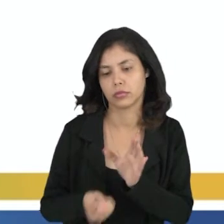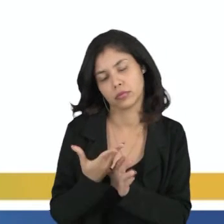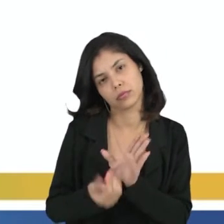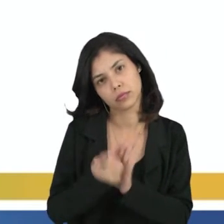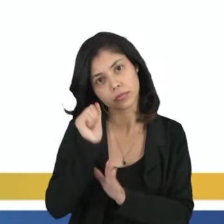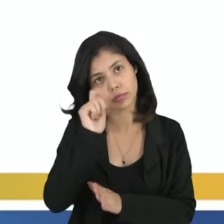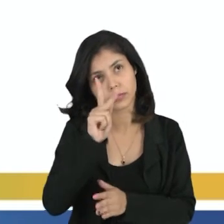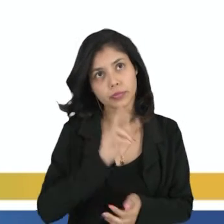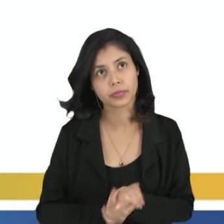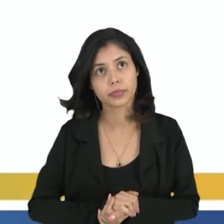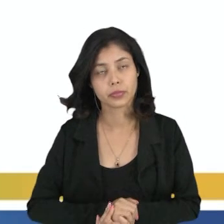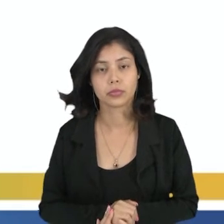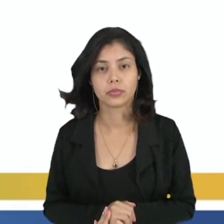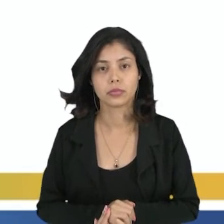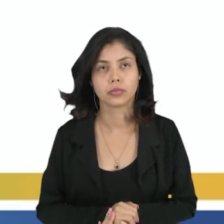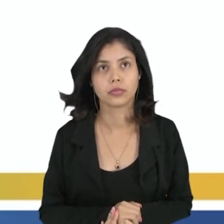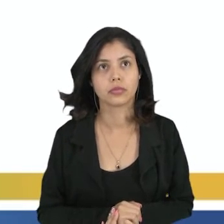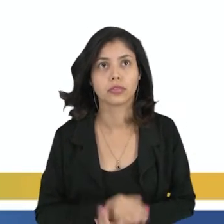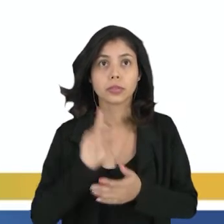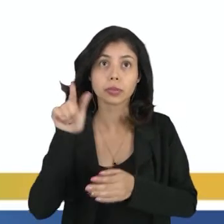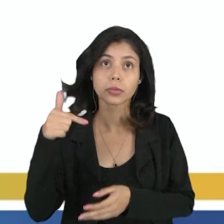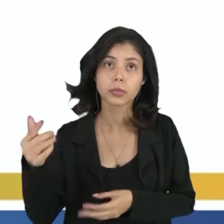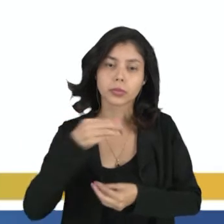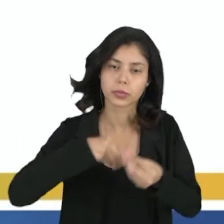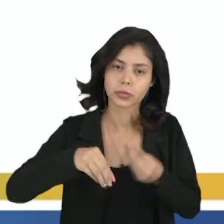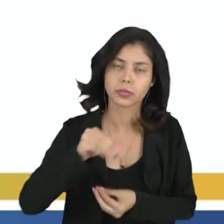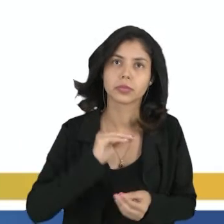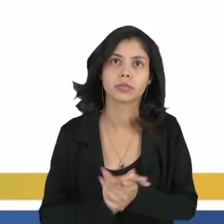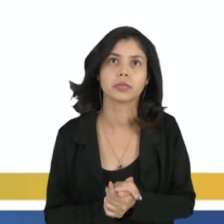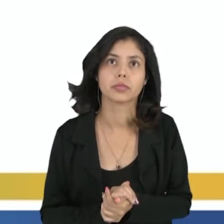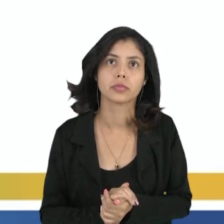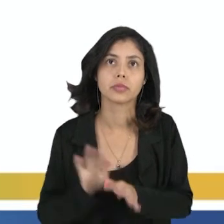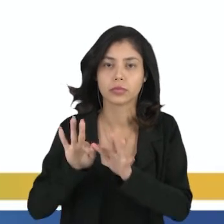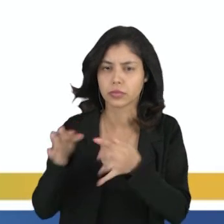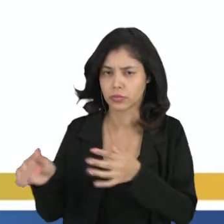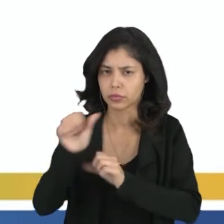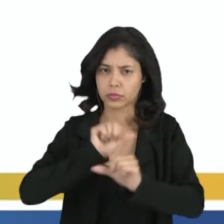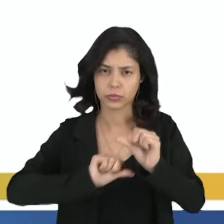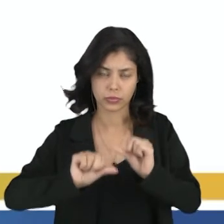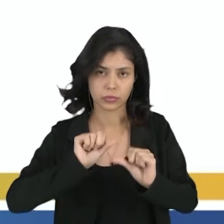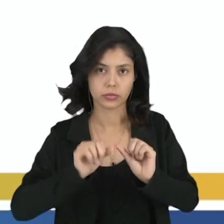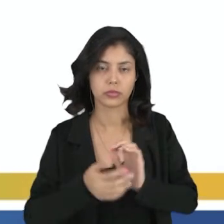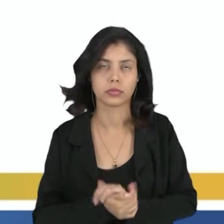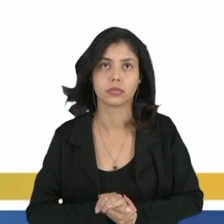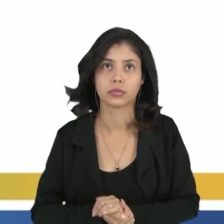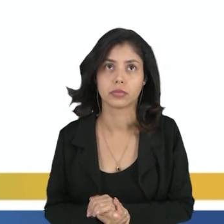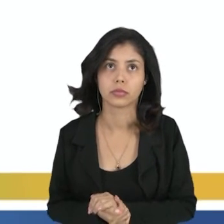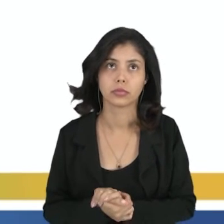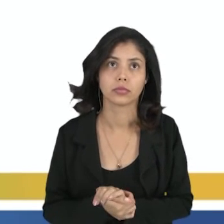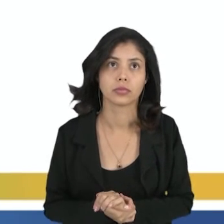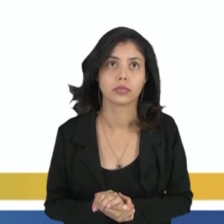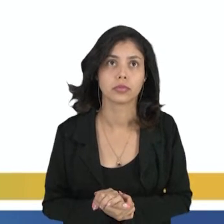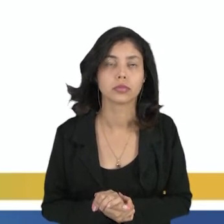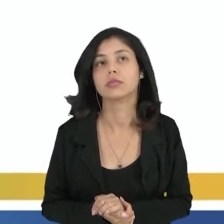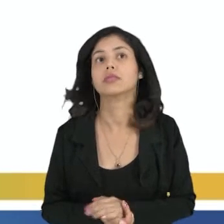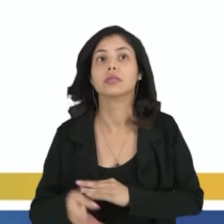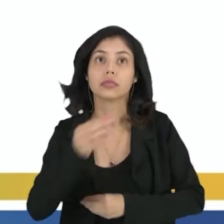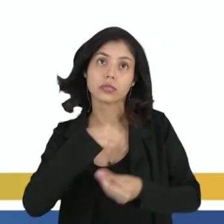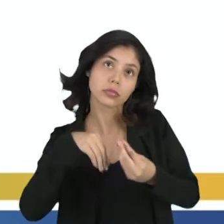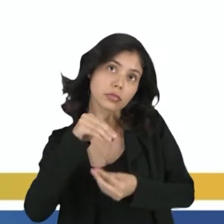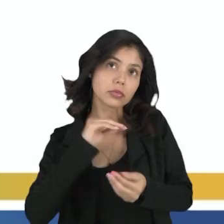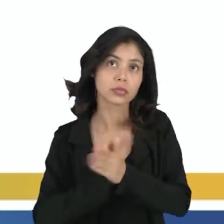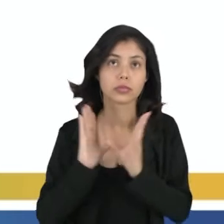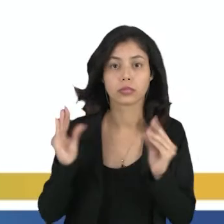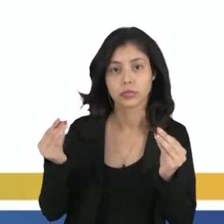produto, ok? A outra reação é deslocamento ou simples troca. É